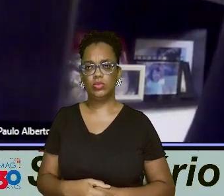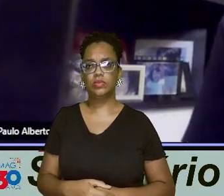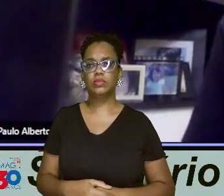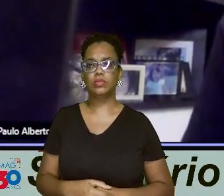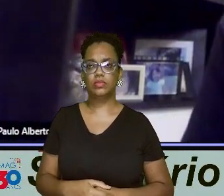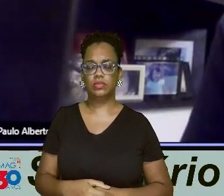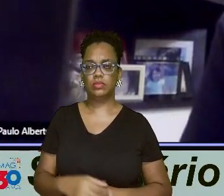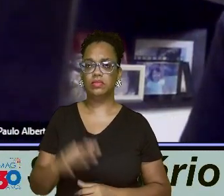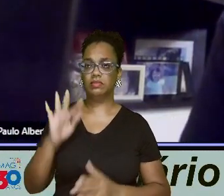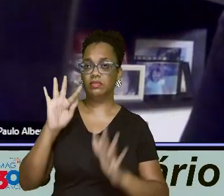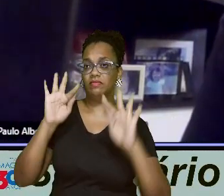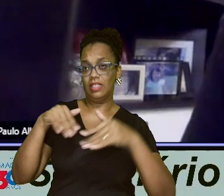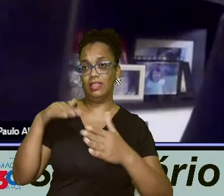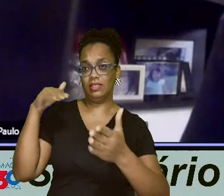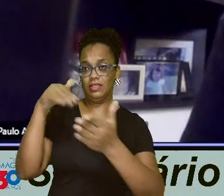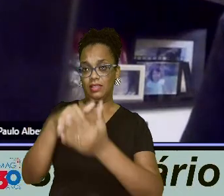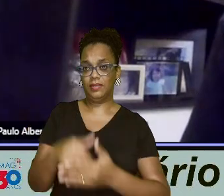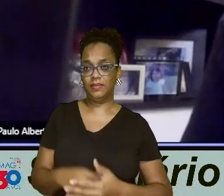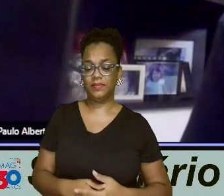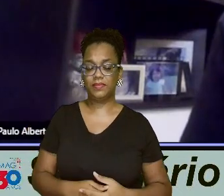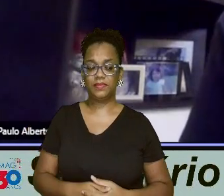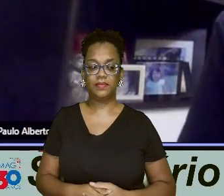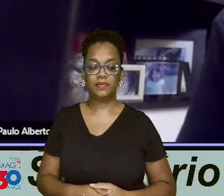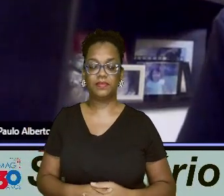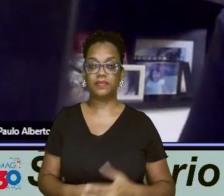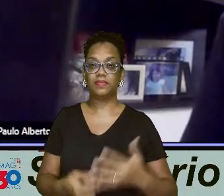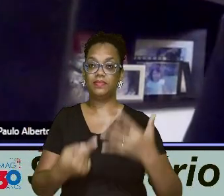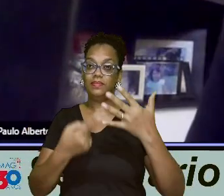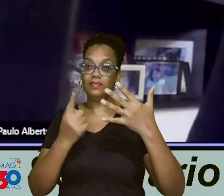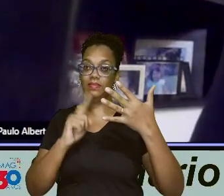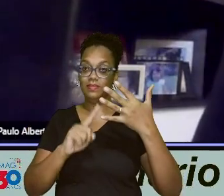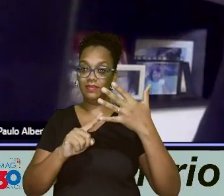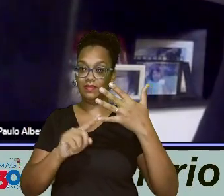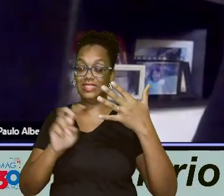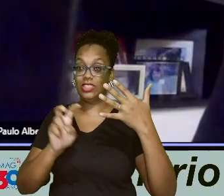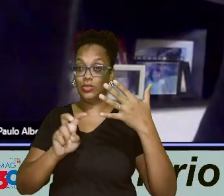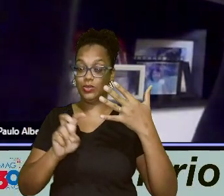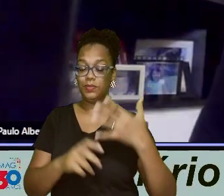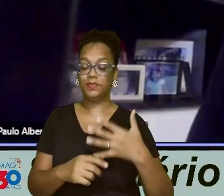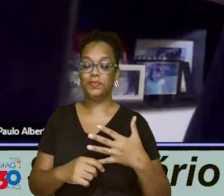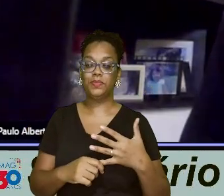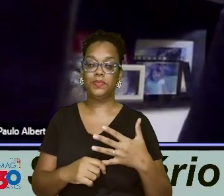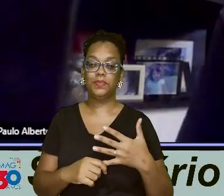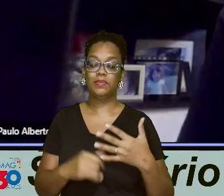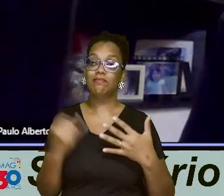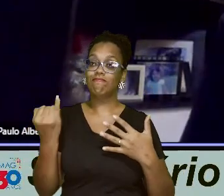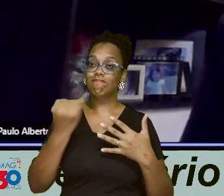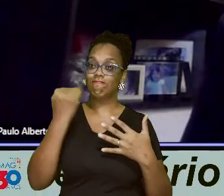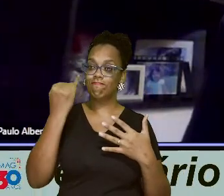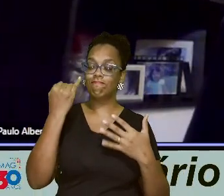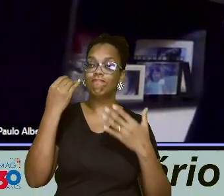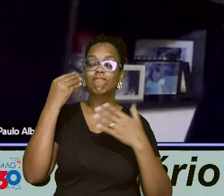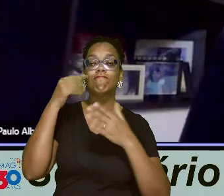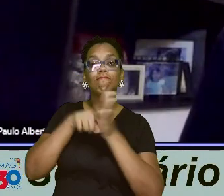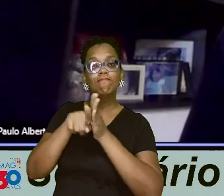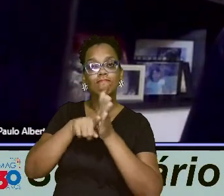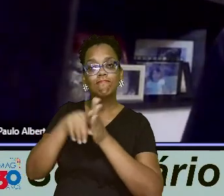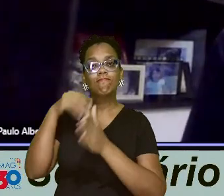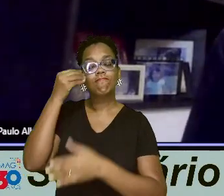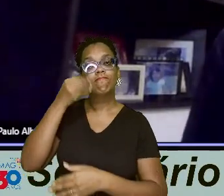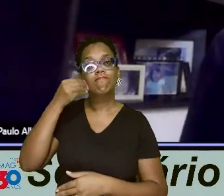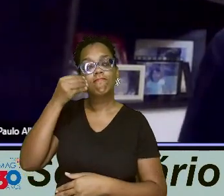final. Um outro dado importante é que essa pesquisa empírica ela foi realizada no